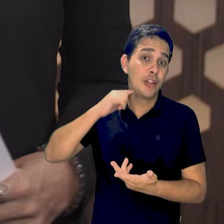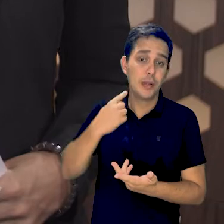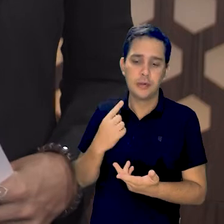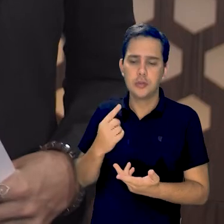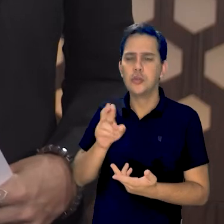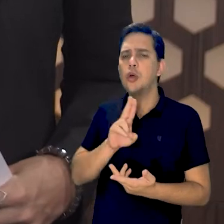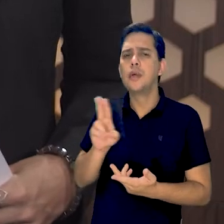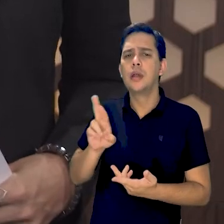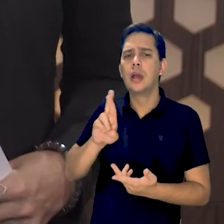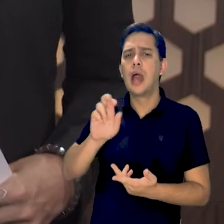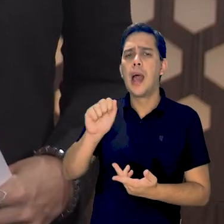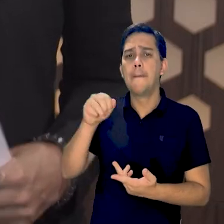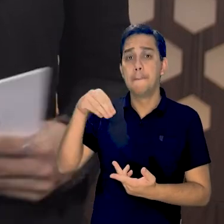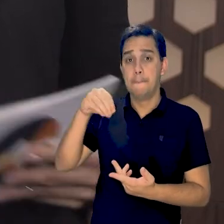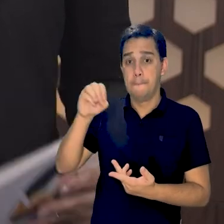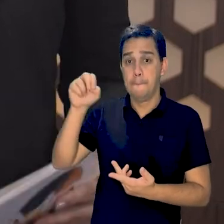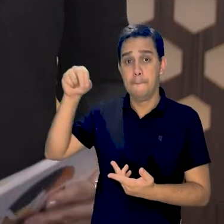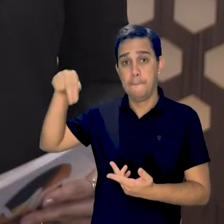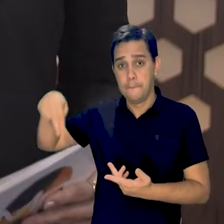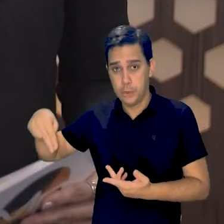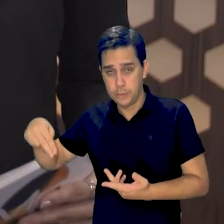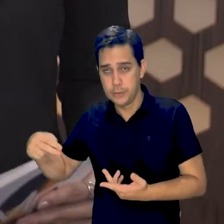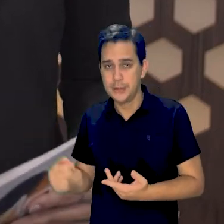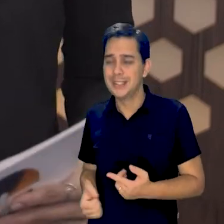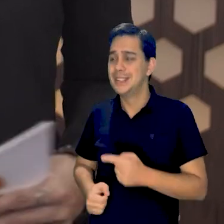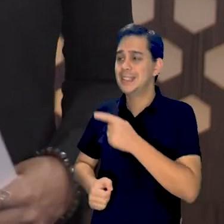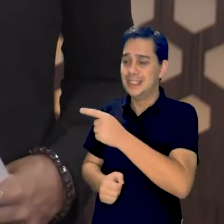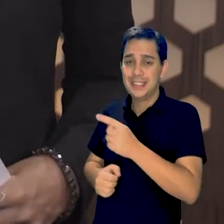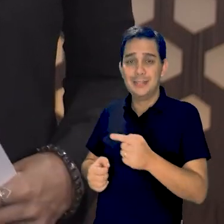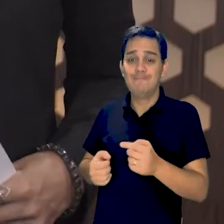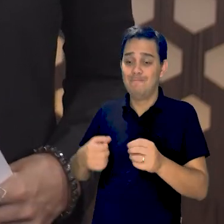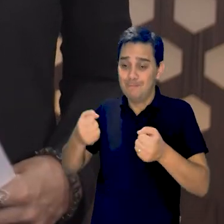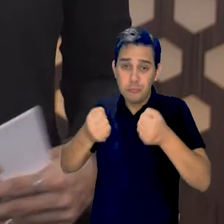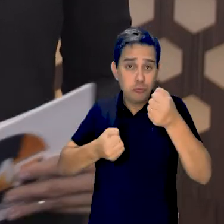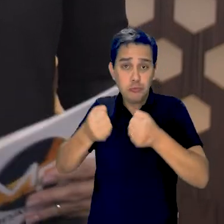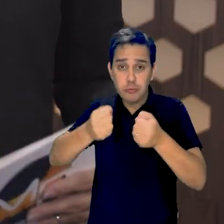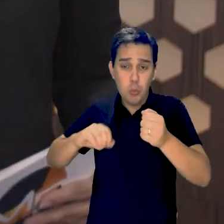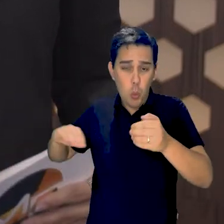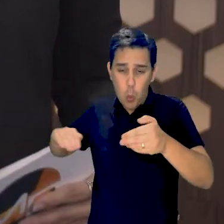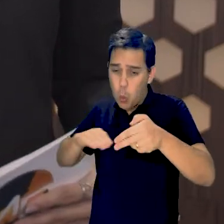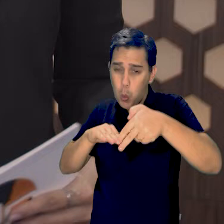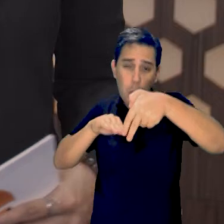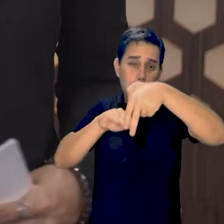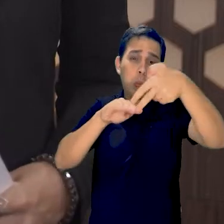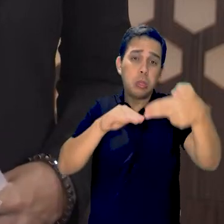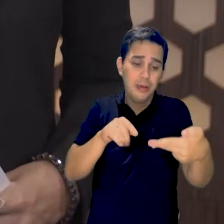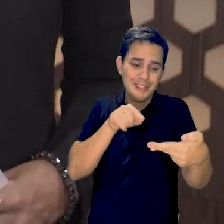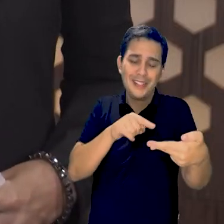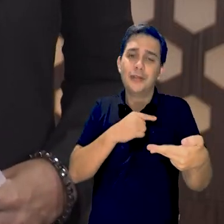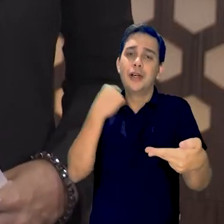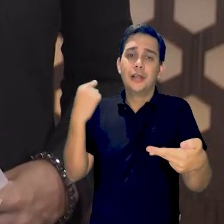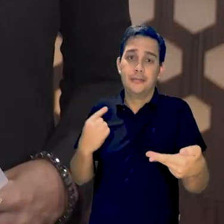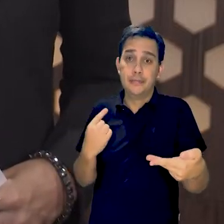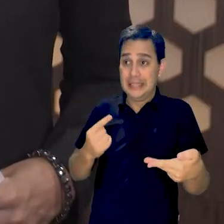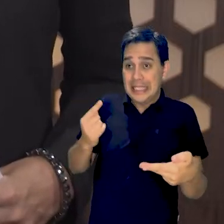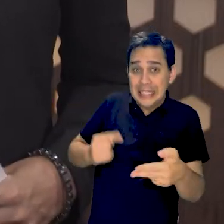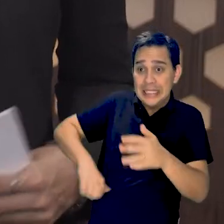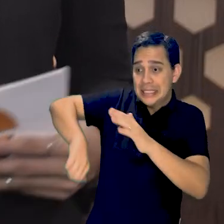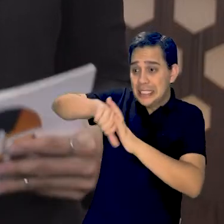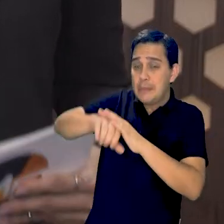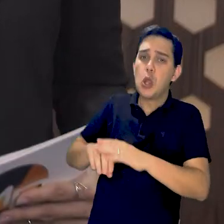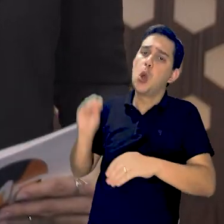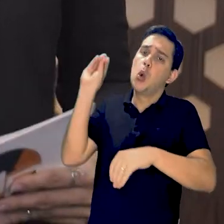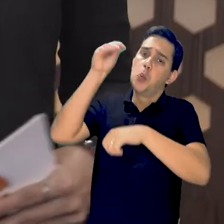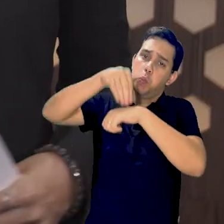por homicídio culposo, quando não há intenção de matar, pelo atropelamento e pela morte do entregador Jonatas Davi dos Santos,